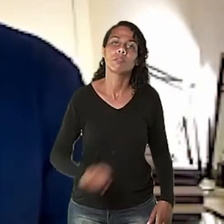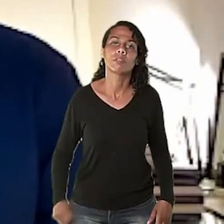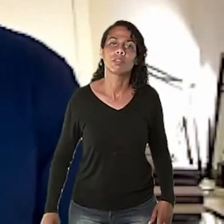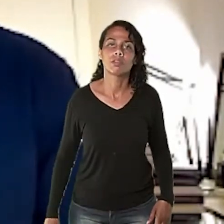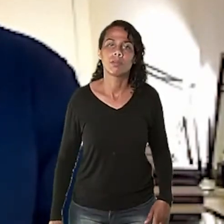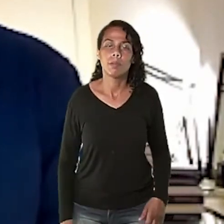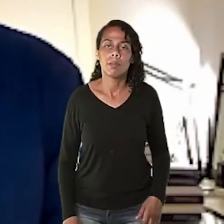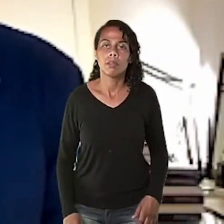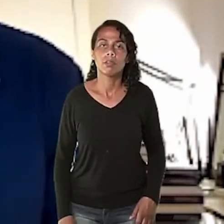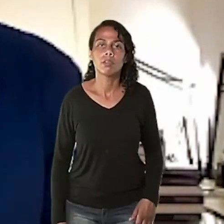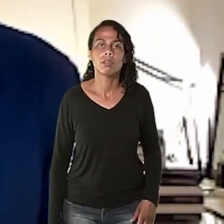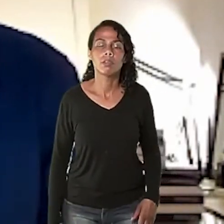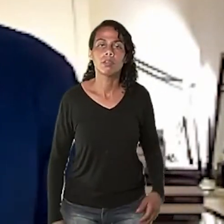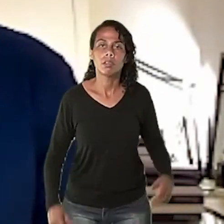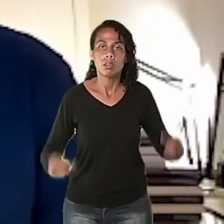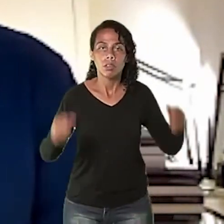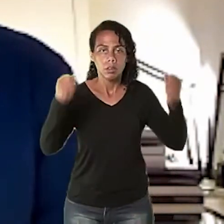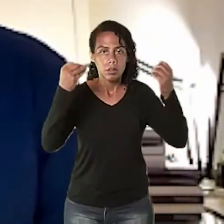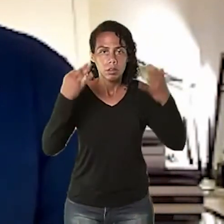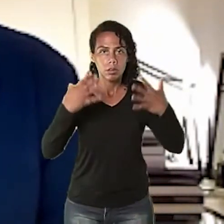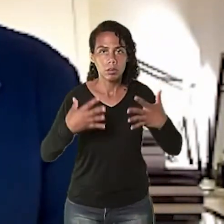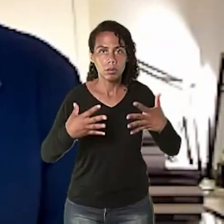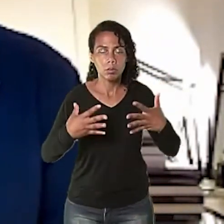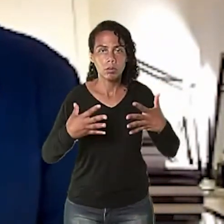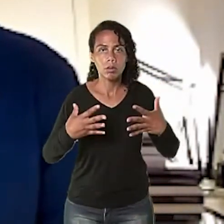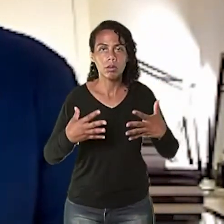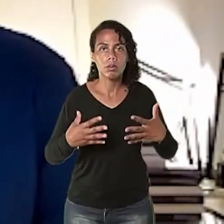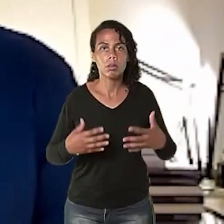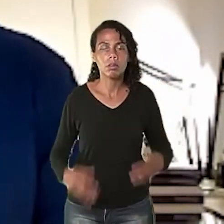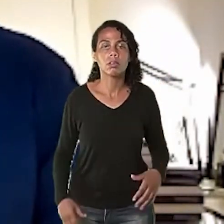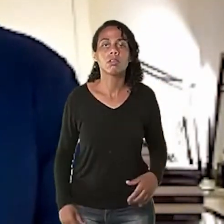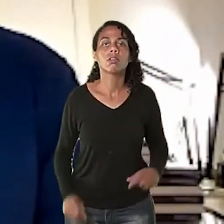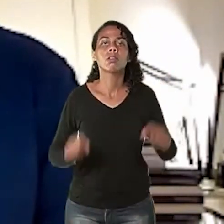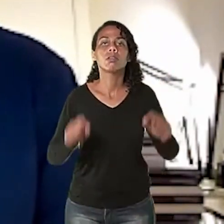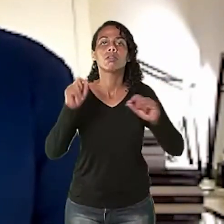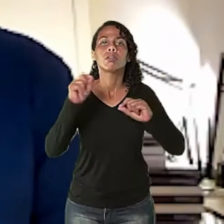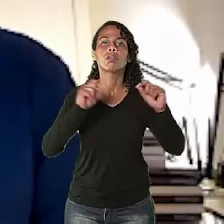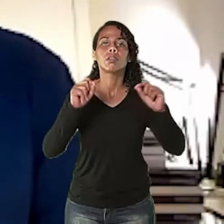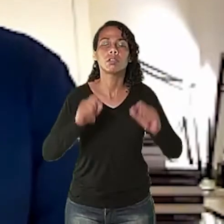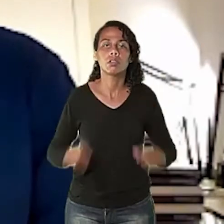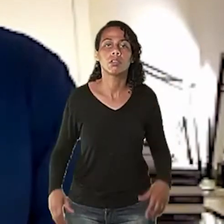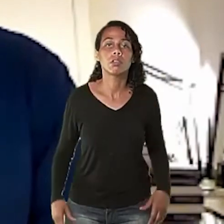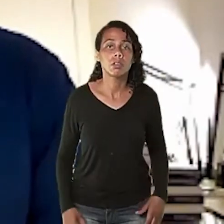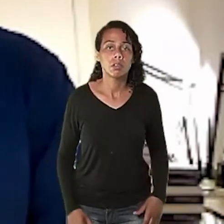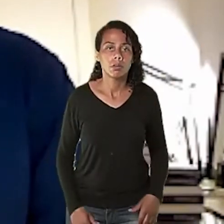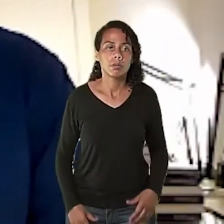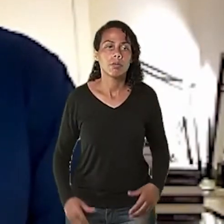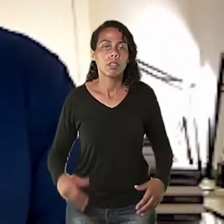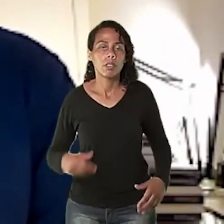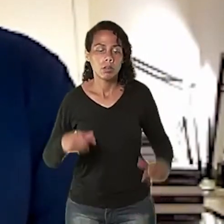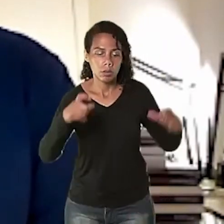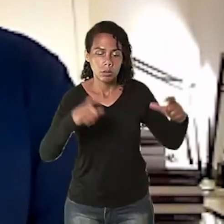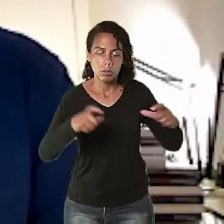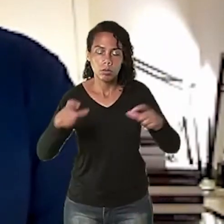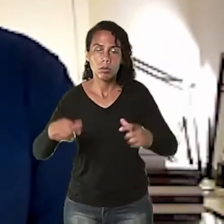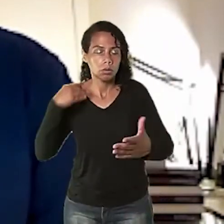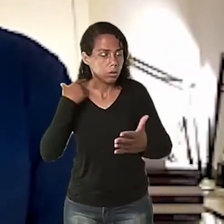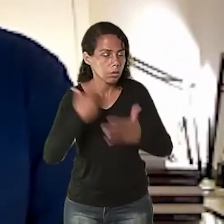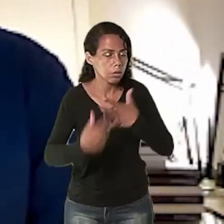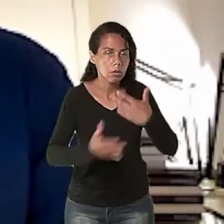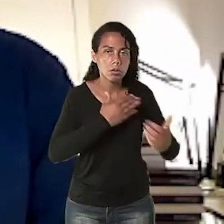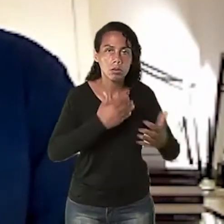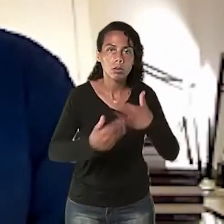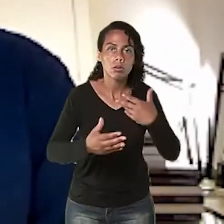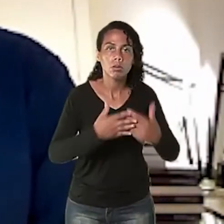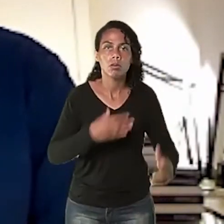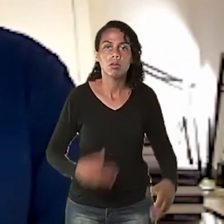de Anti-Dorothy. Qualquer lugar é melhor que o meu lar. E a Dorothy fala isso, né? Ela quer voltar